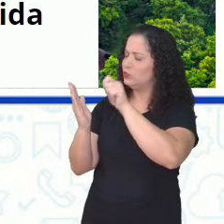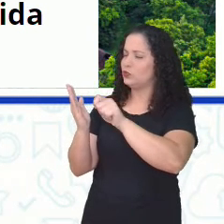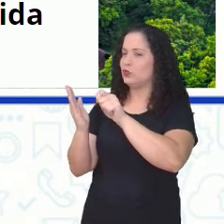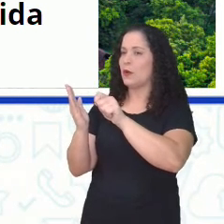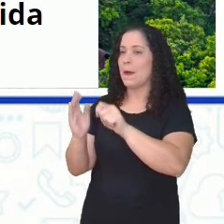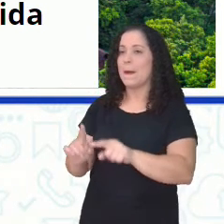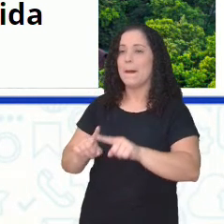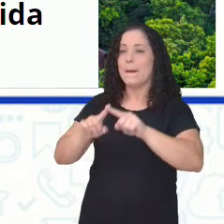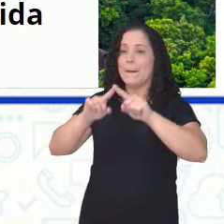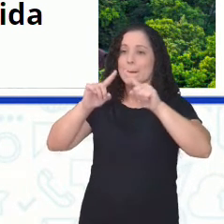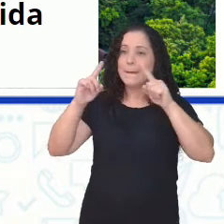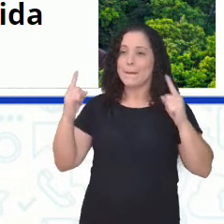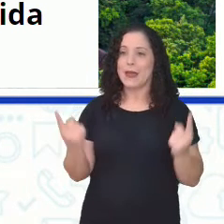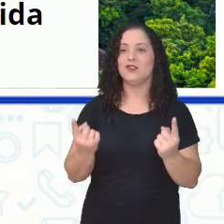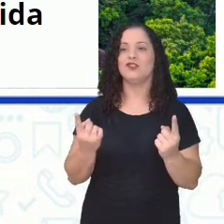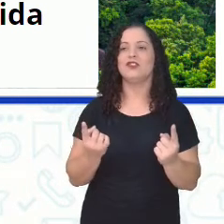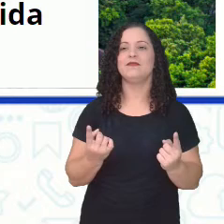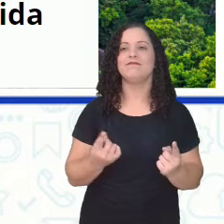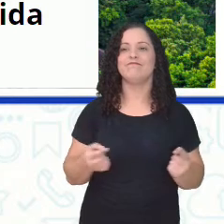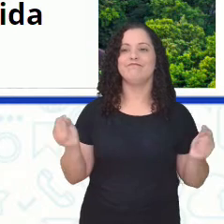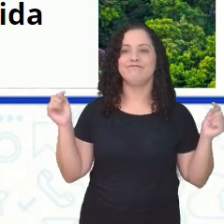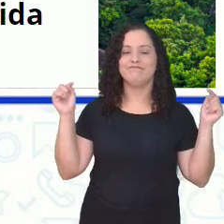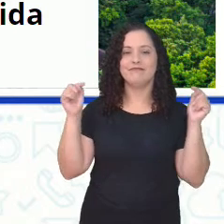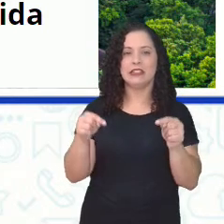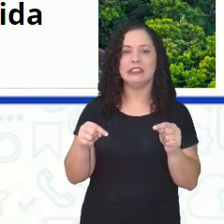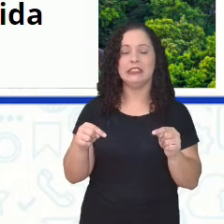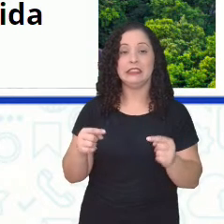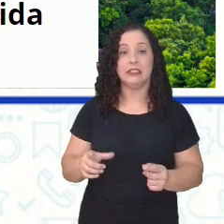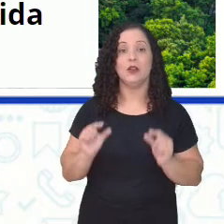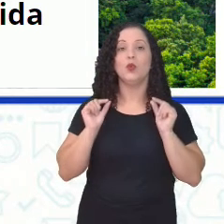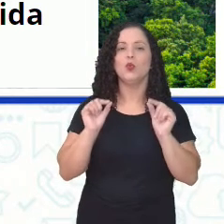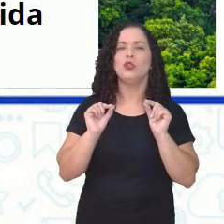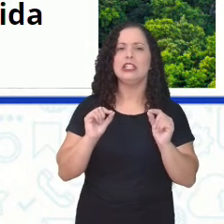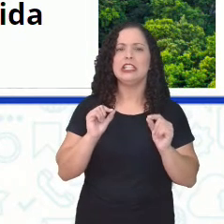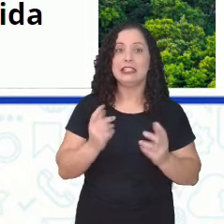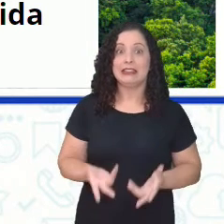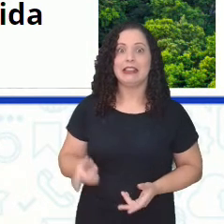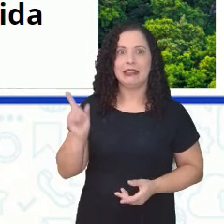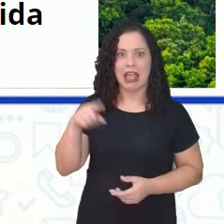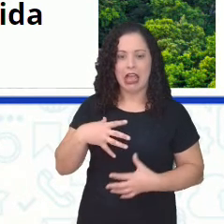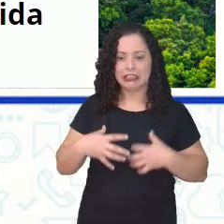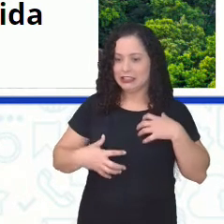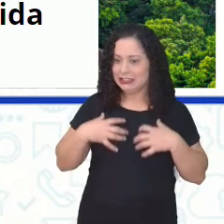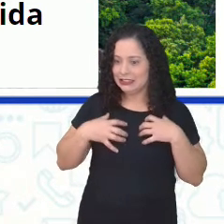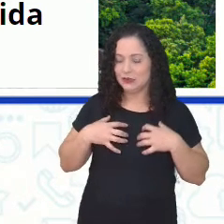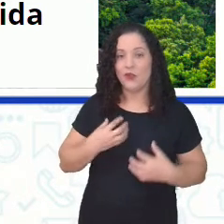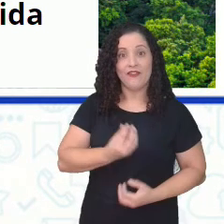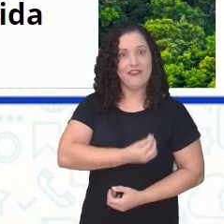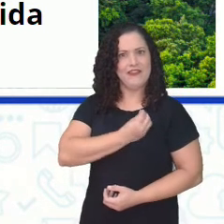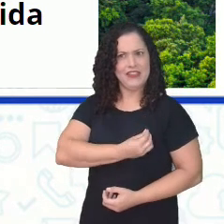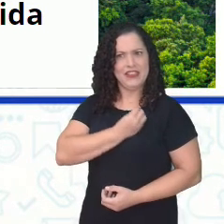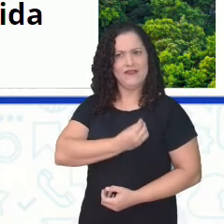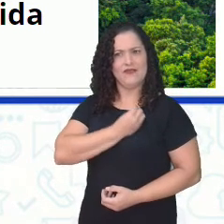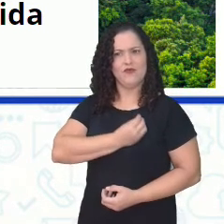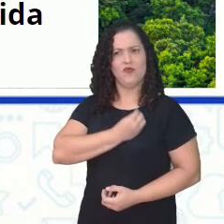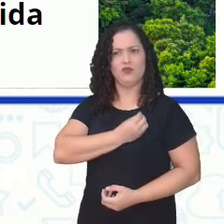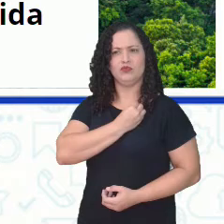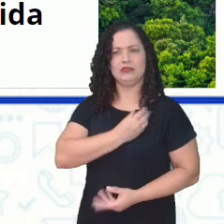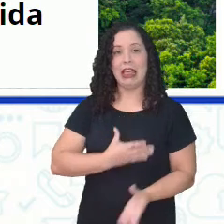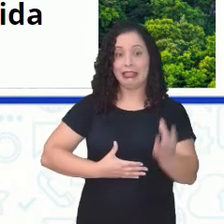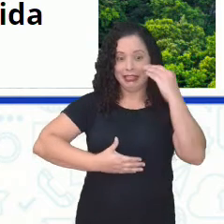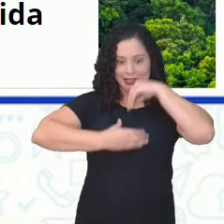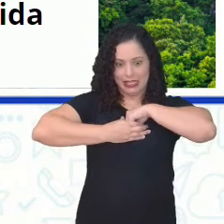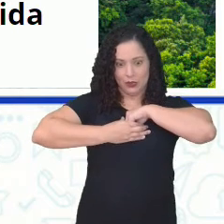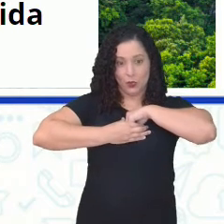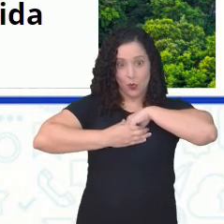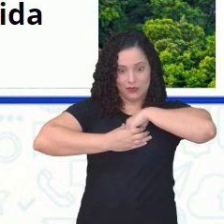No entanto, ele está cá dentro, quieto, vivo. Ele está cá dentro e não quer